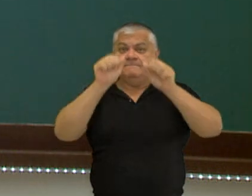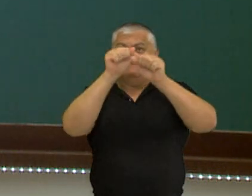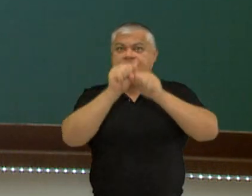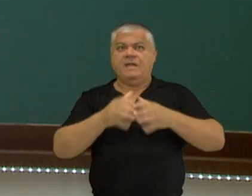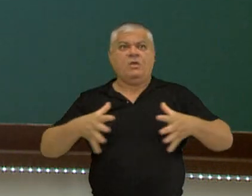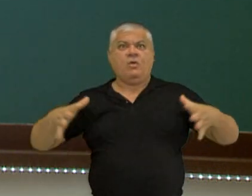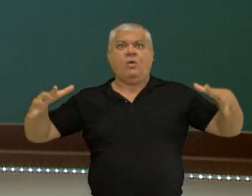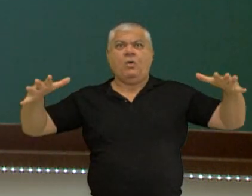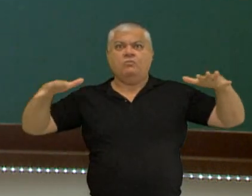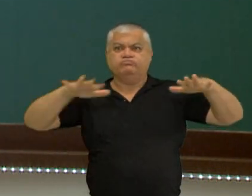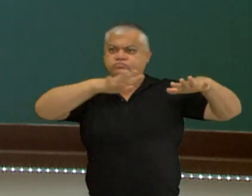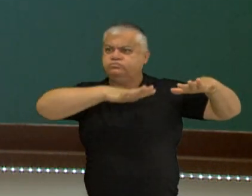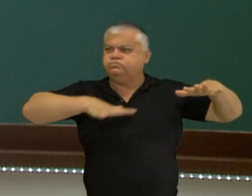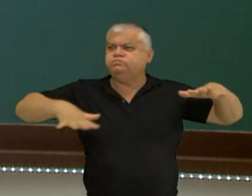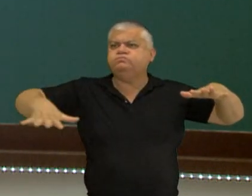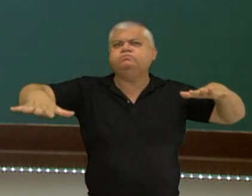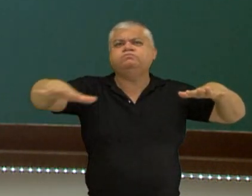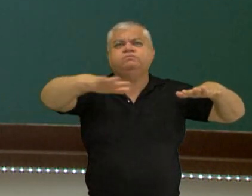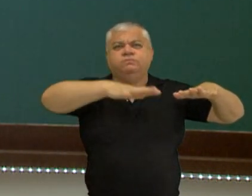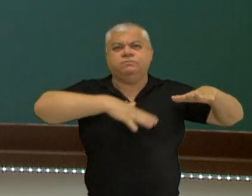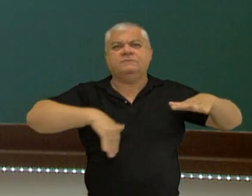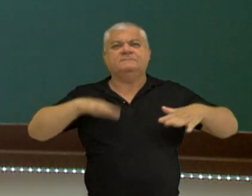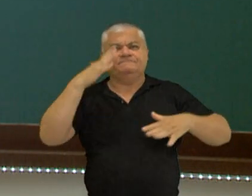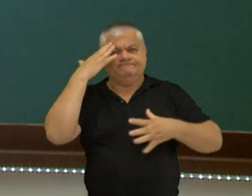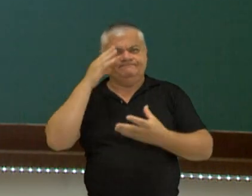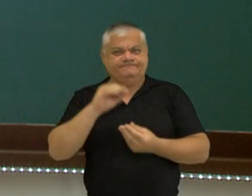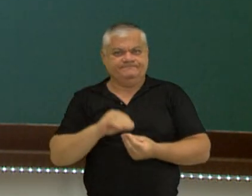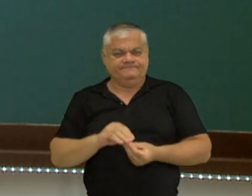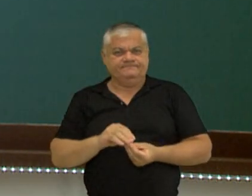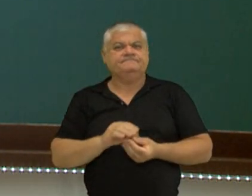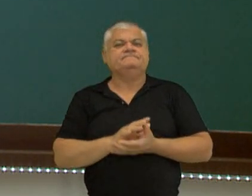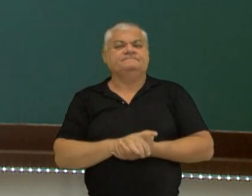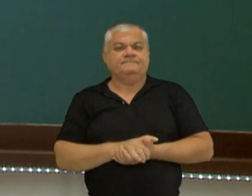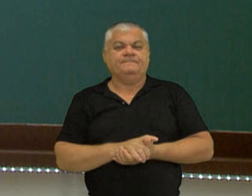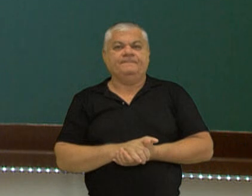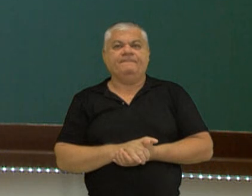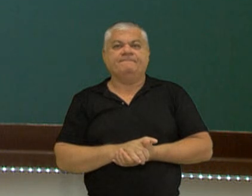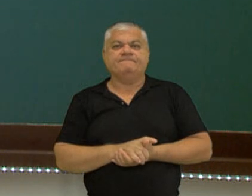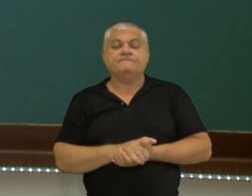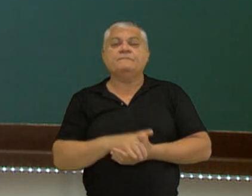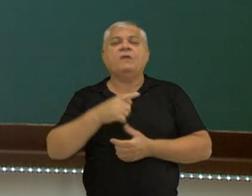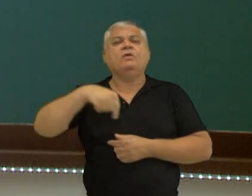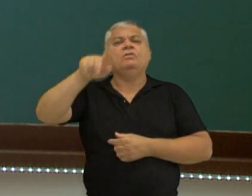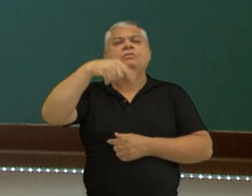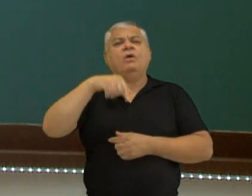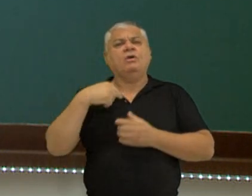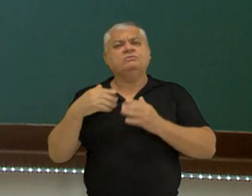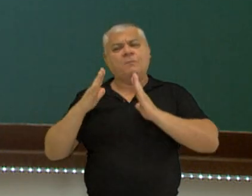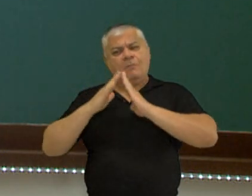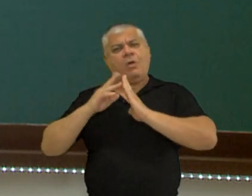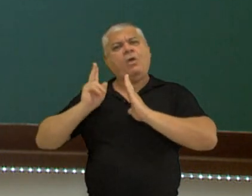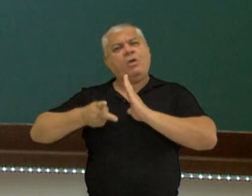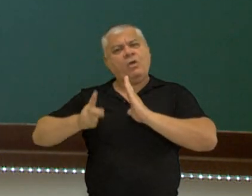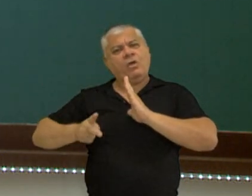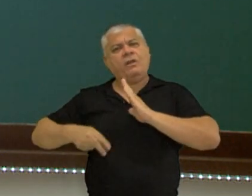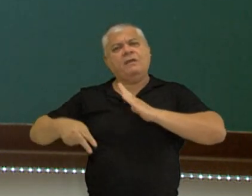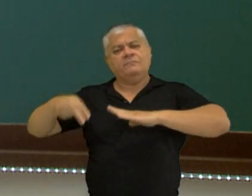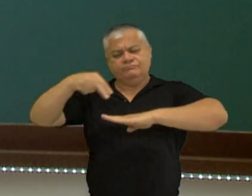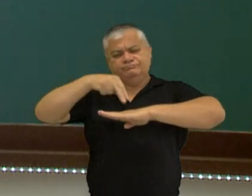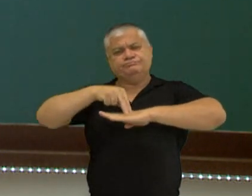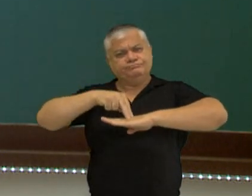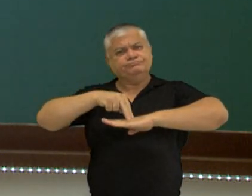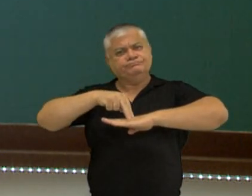entendendo algumas diferenças dessas palavrinhas, né? E claro, nós moramos em um continente, então